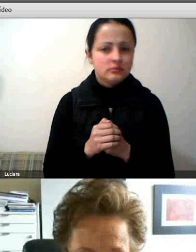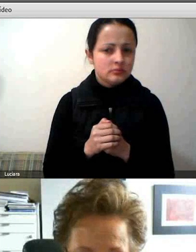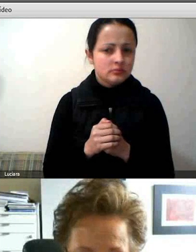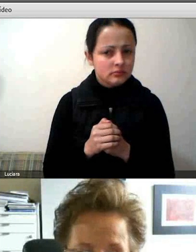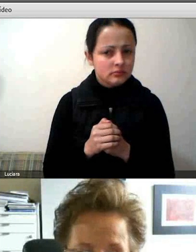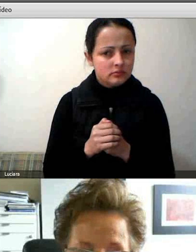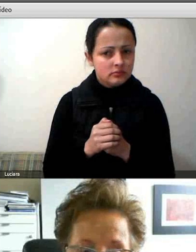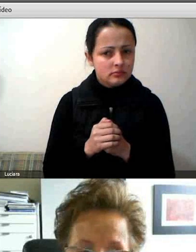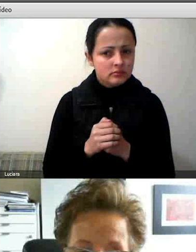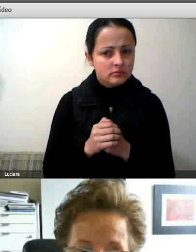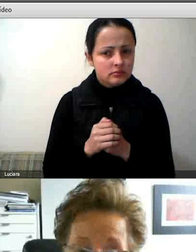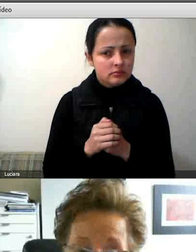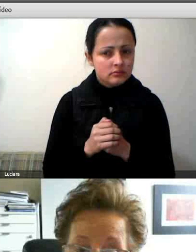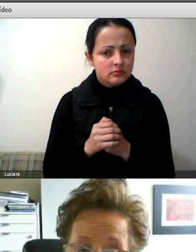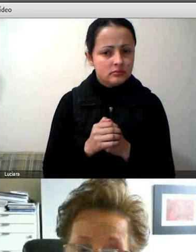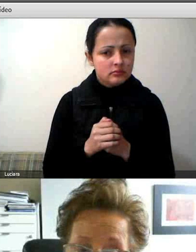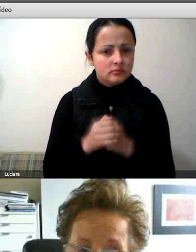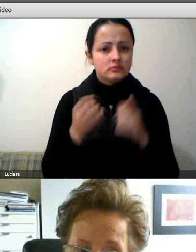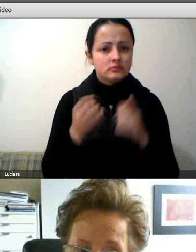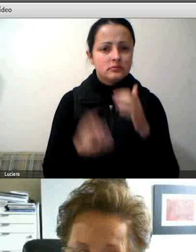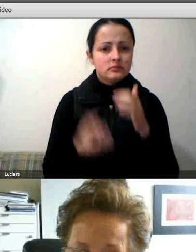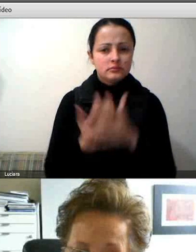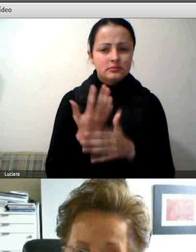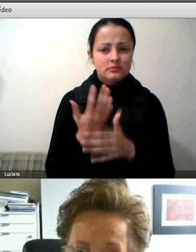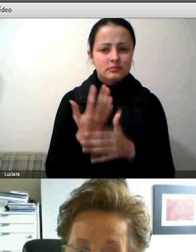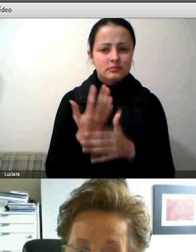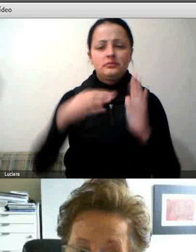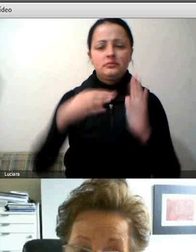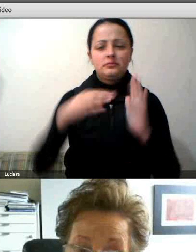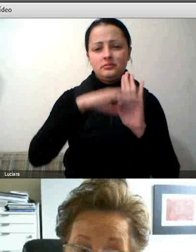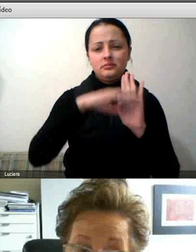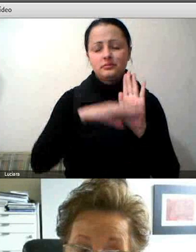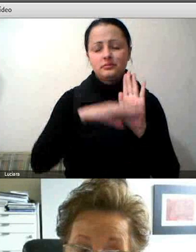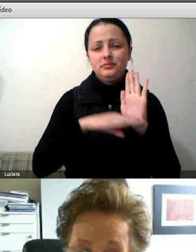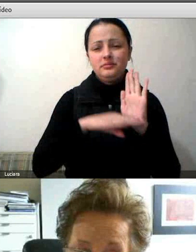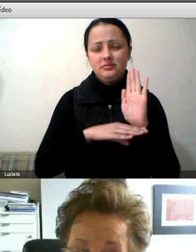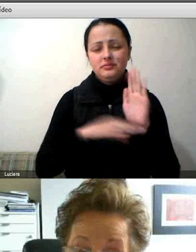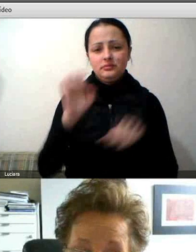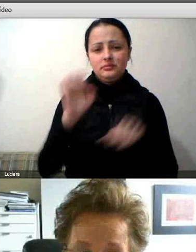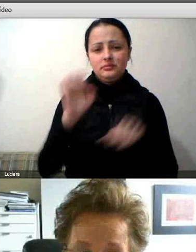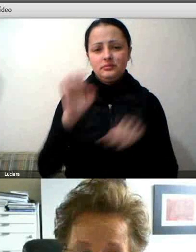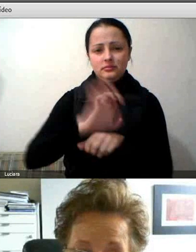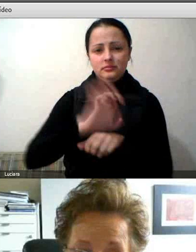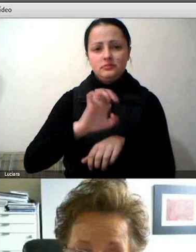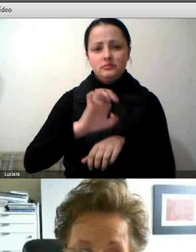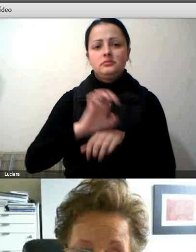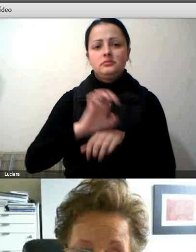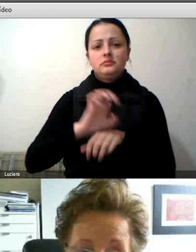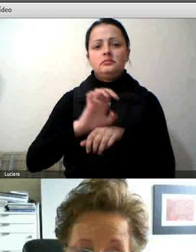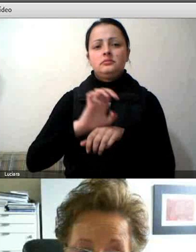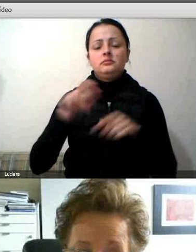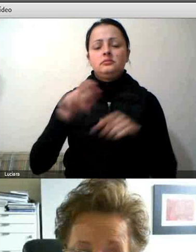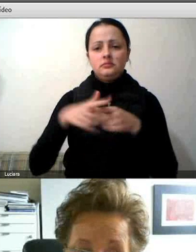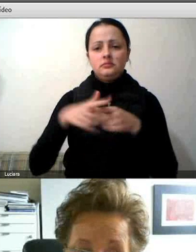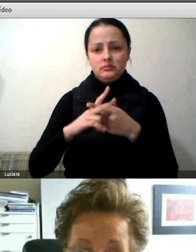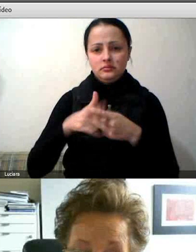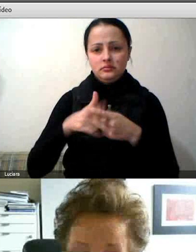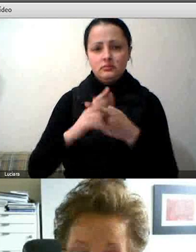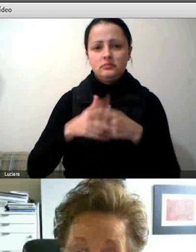rede. E nós estamos criando um programa estadual para suporte, manutenção e reciclagem